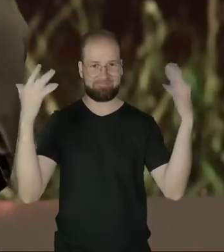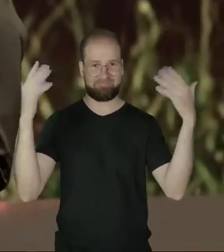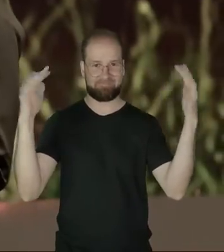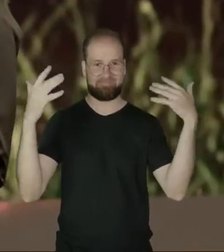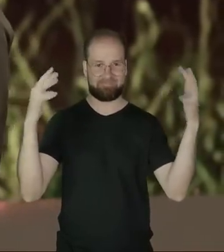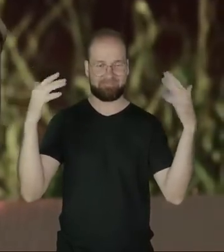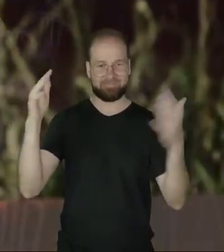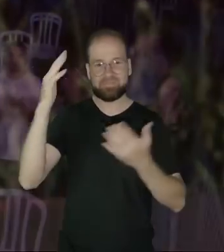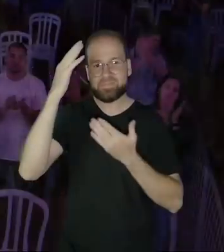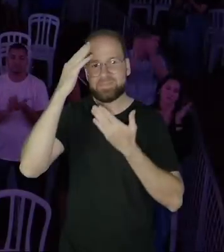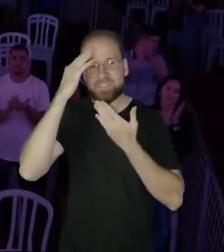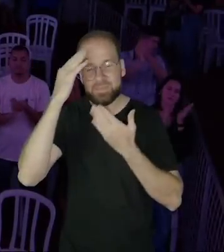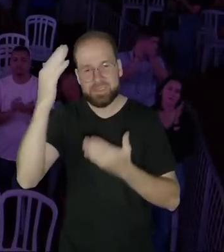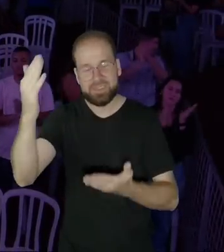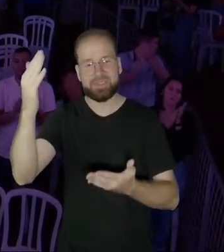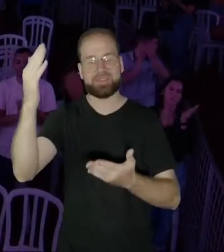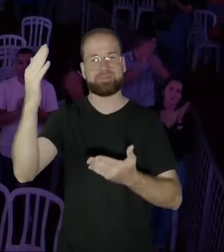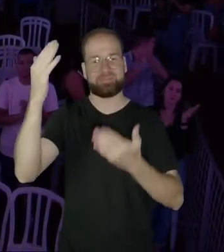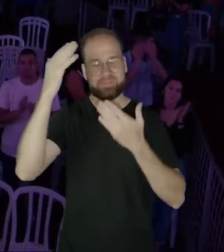Obrigado, Dom Levi.